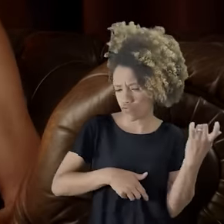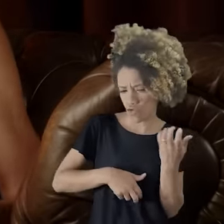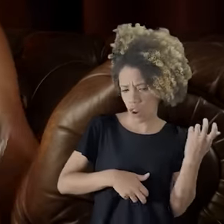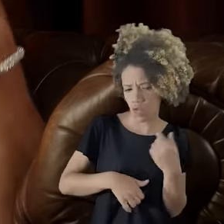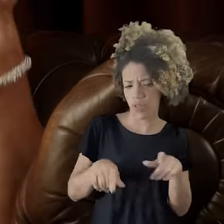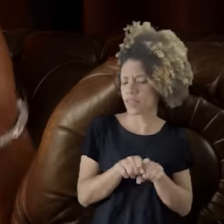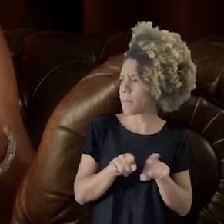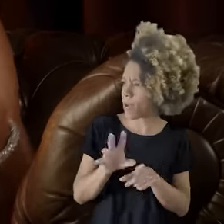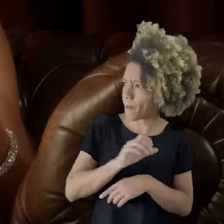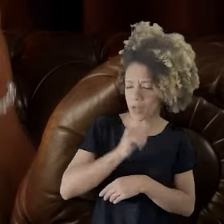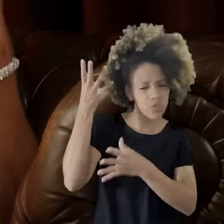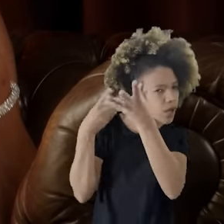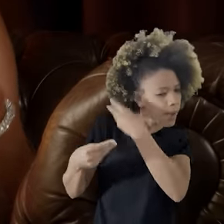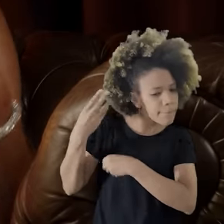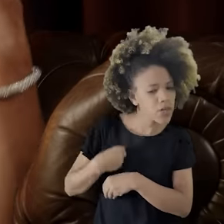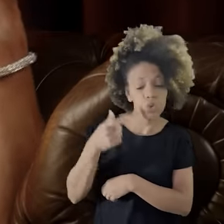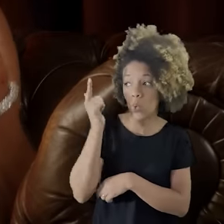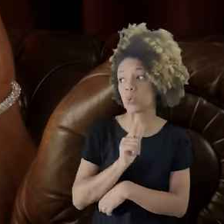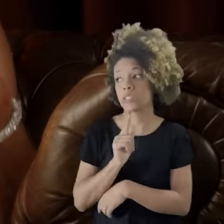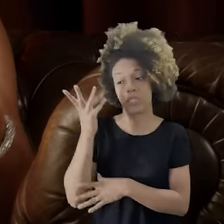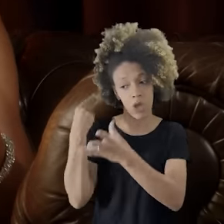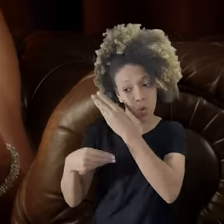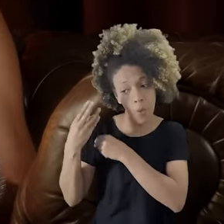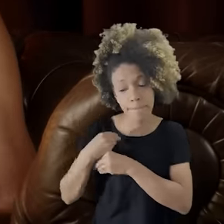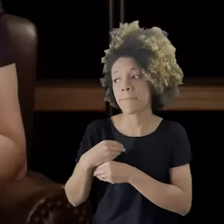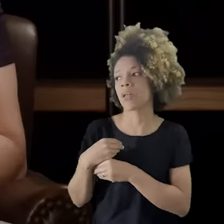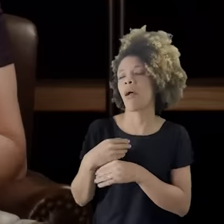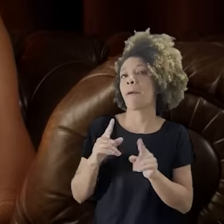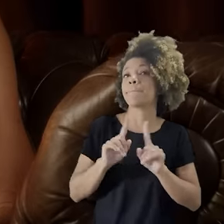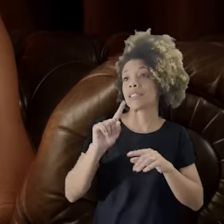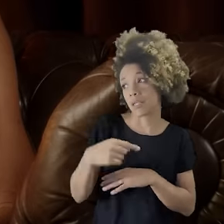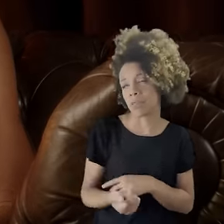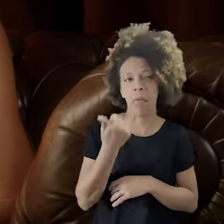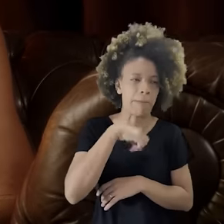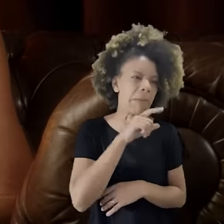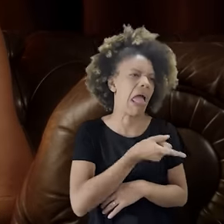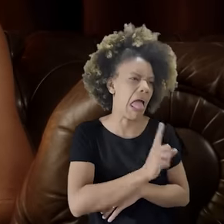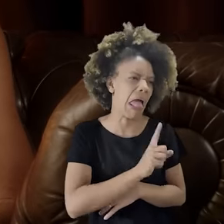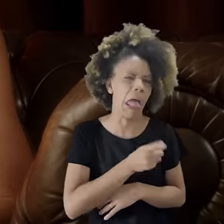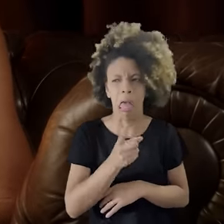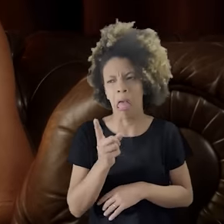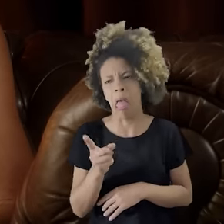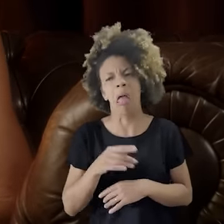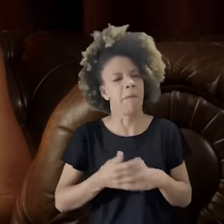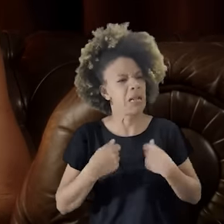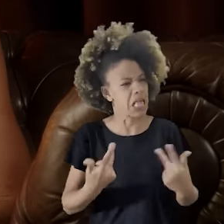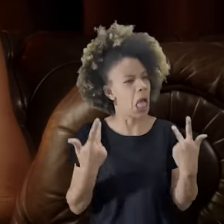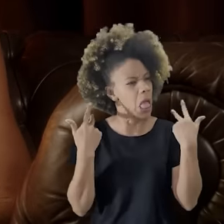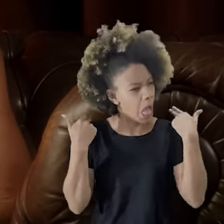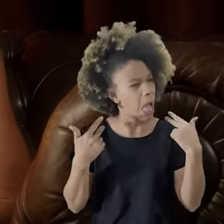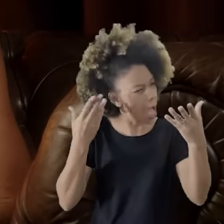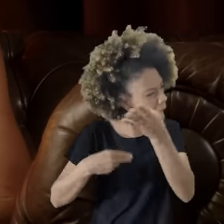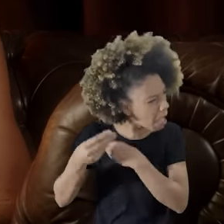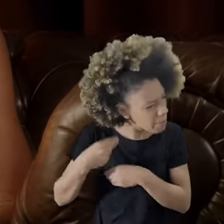tocava violão e eu amava também naquela época eu conseguia ficar com cabelo maior né mas aí depois minha mãe é você vai ter que